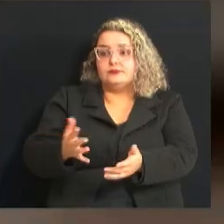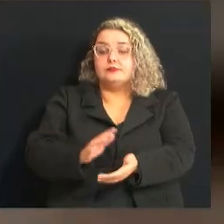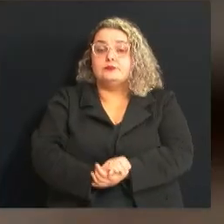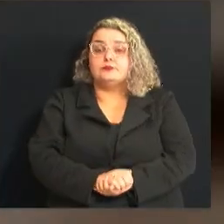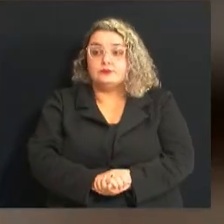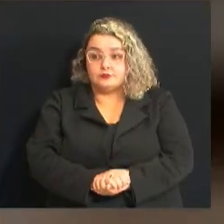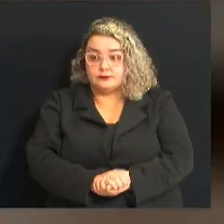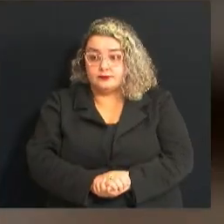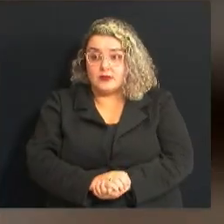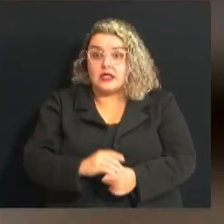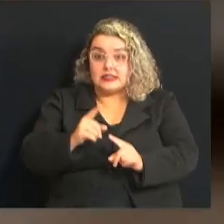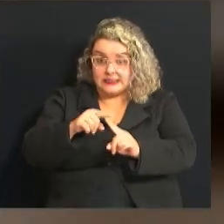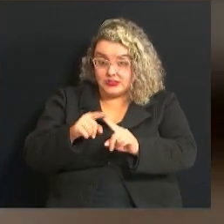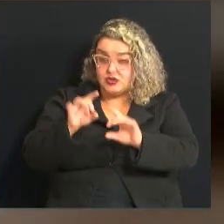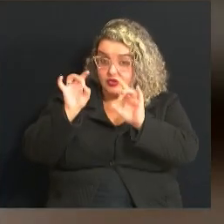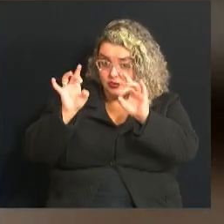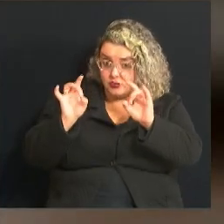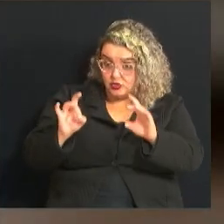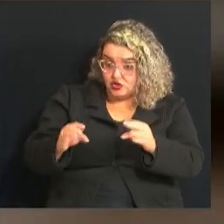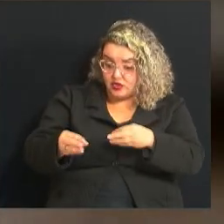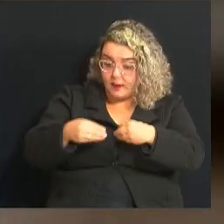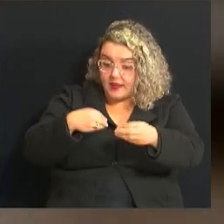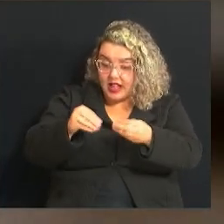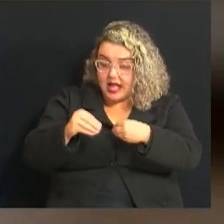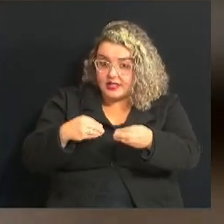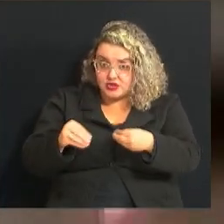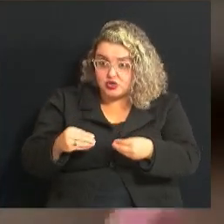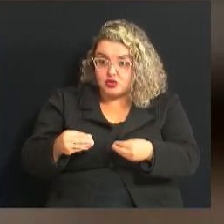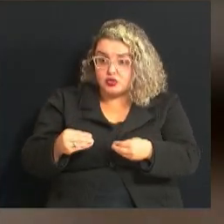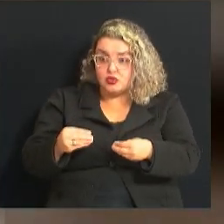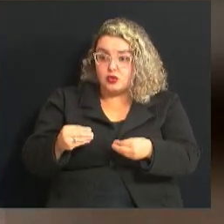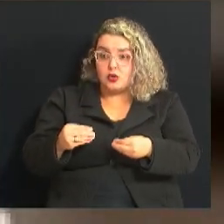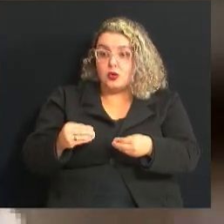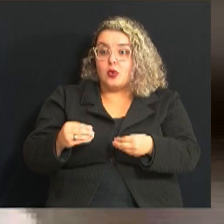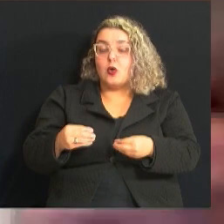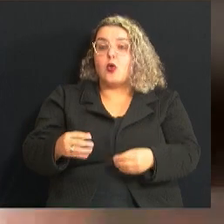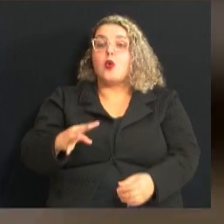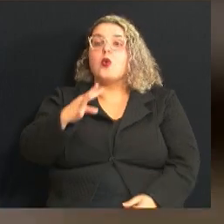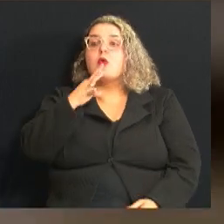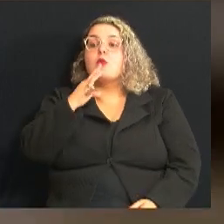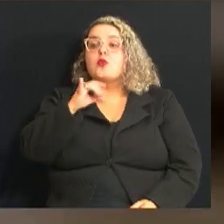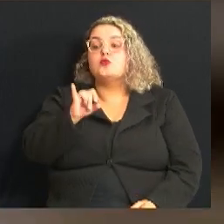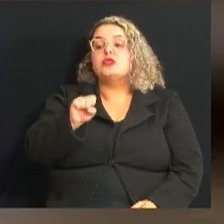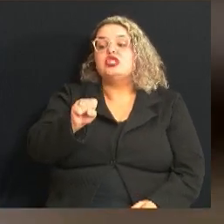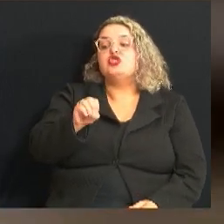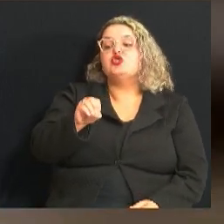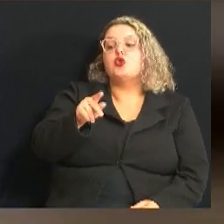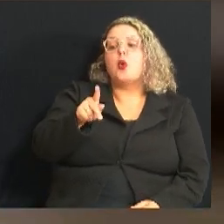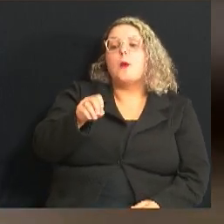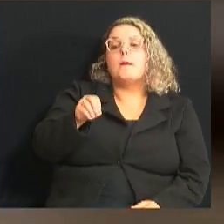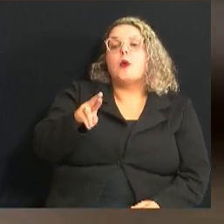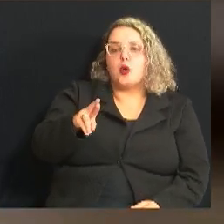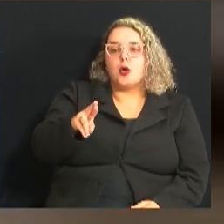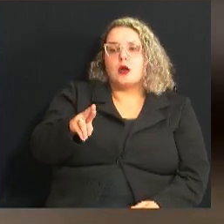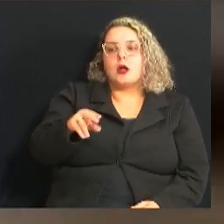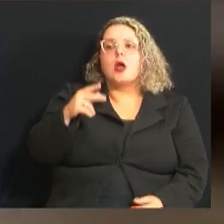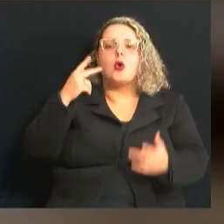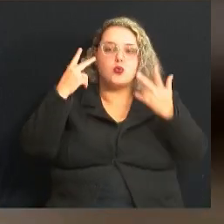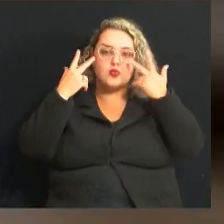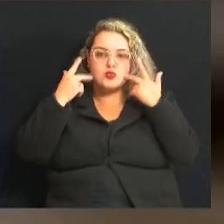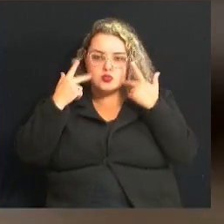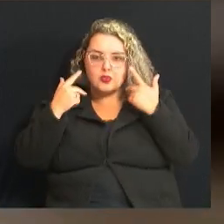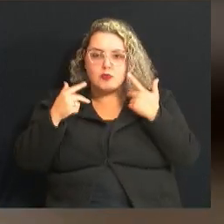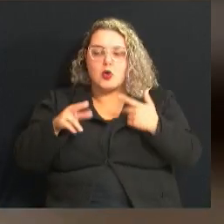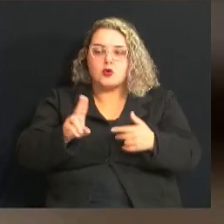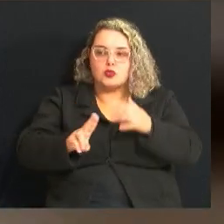Esse tipo específico de plástico a gente conhece como isopor. É o isopor normal que a gente utiliza